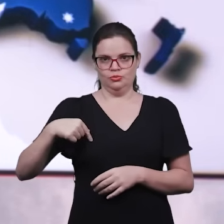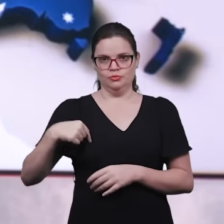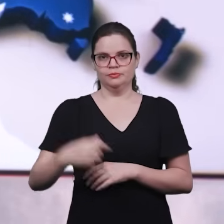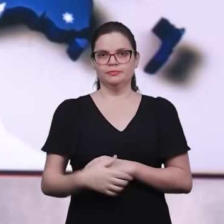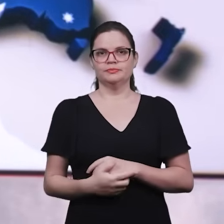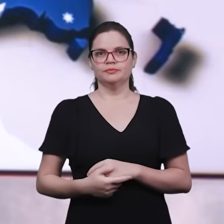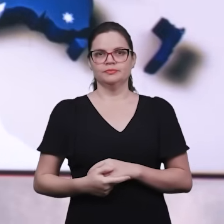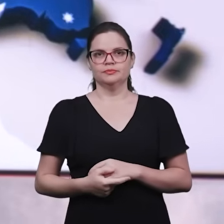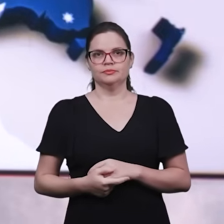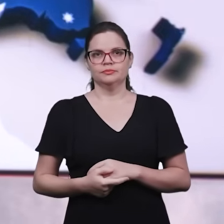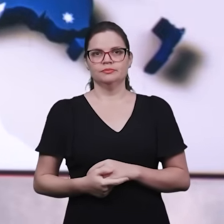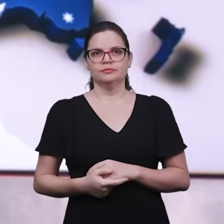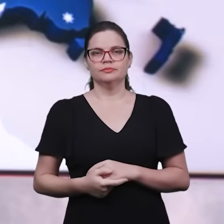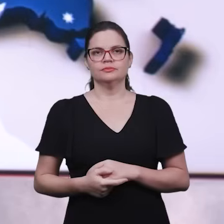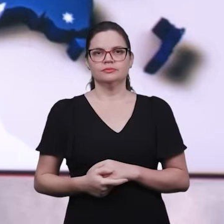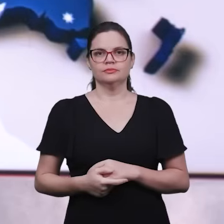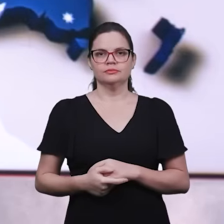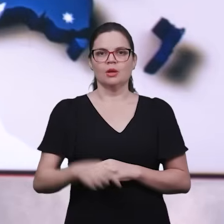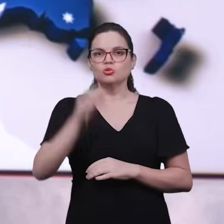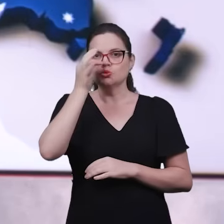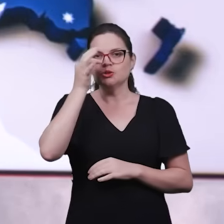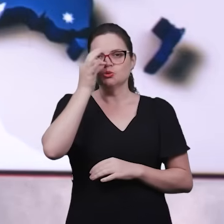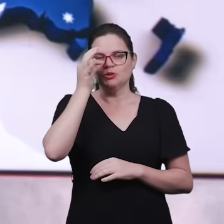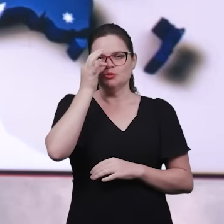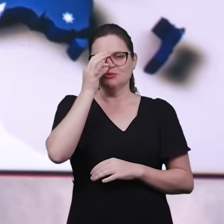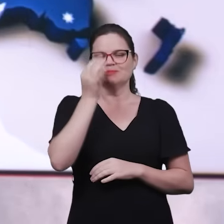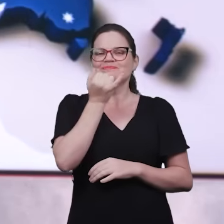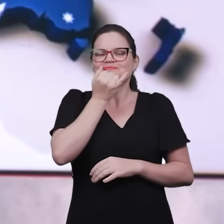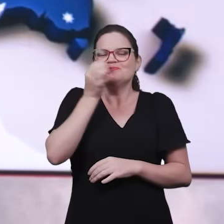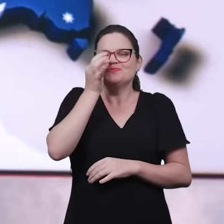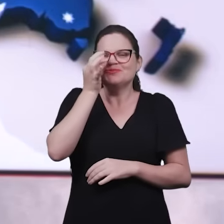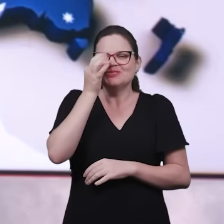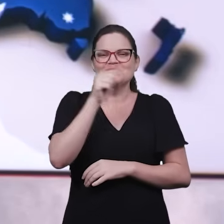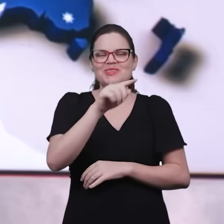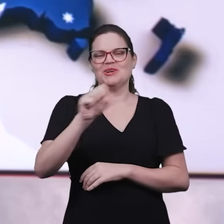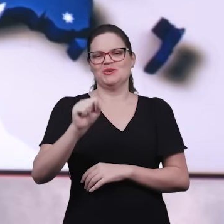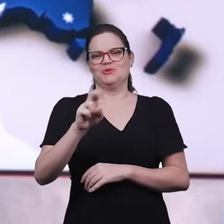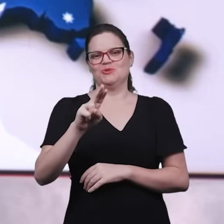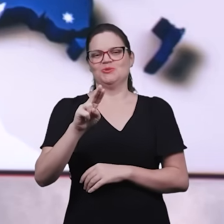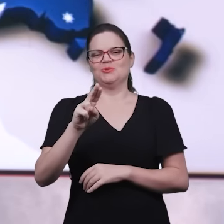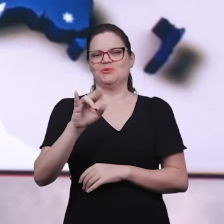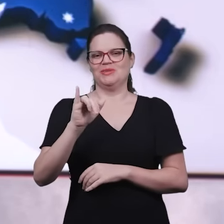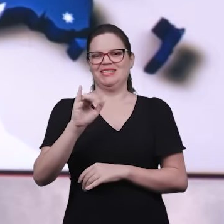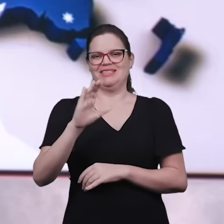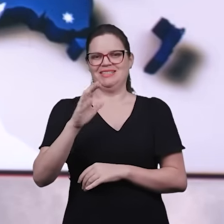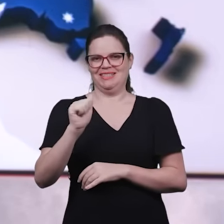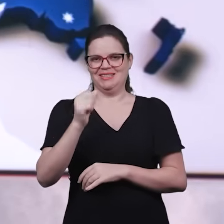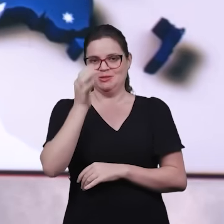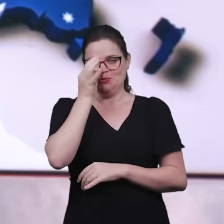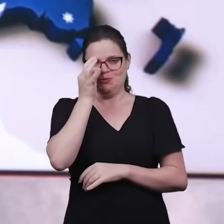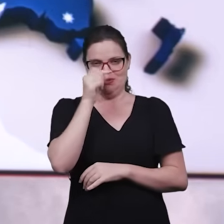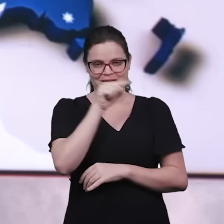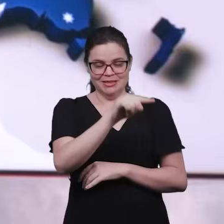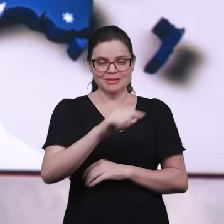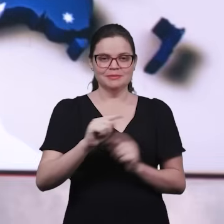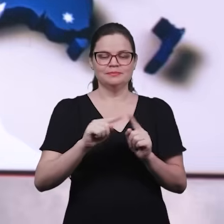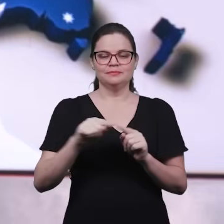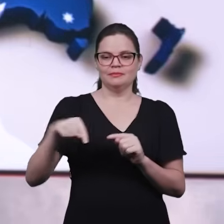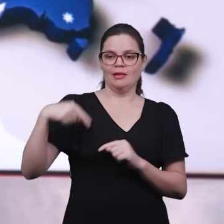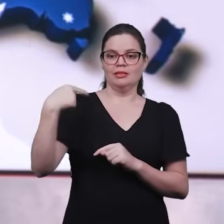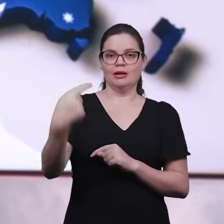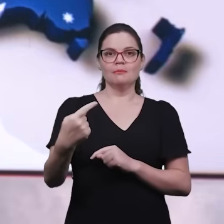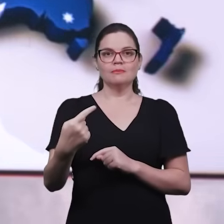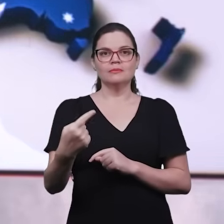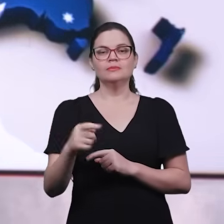que teve em Portugal, passou um período em Portugal e começamos a Suíça. E de